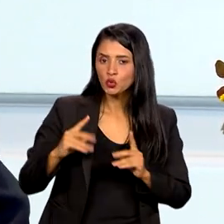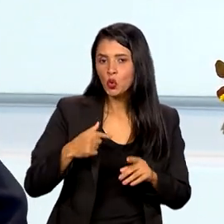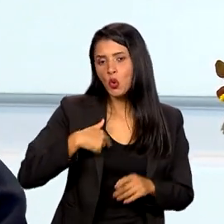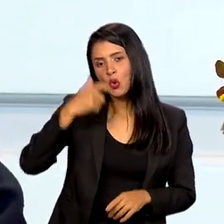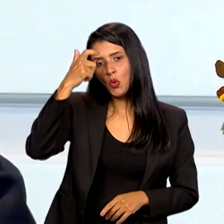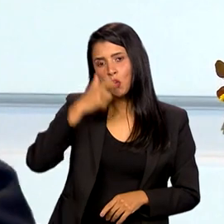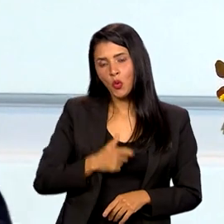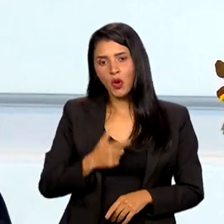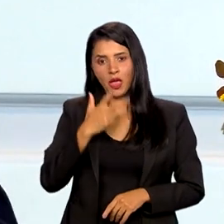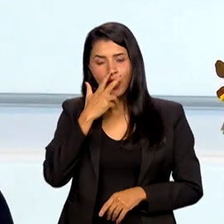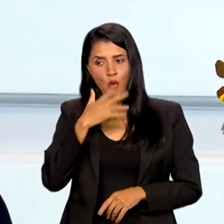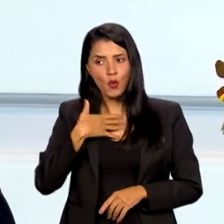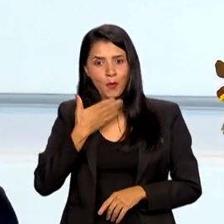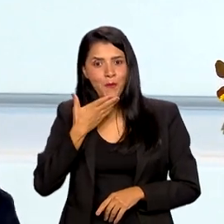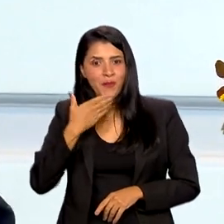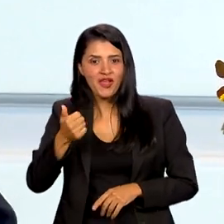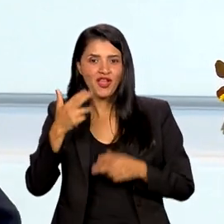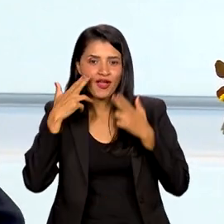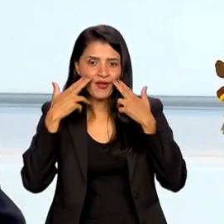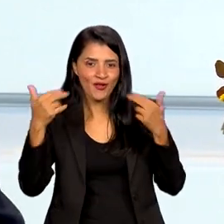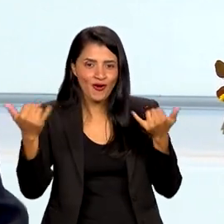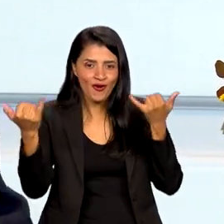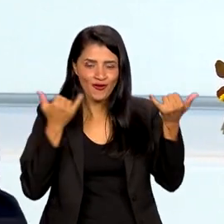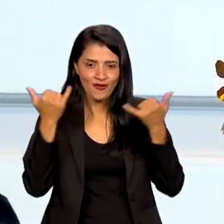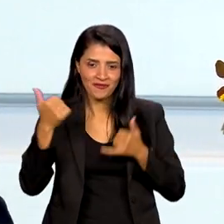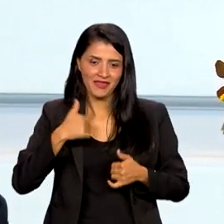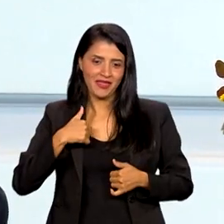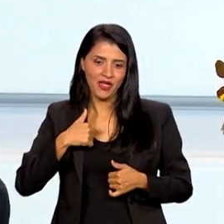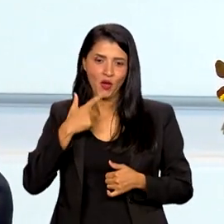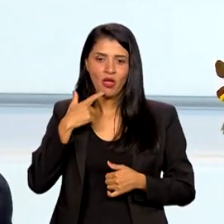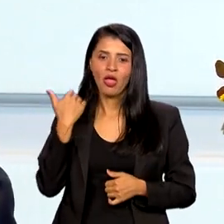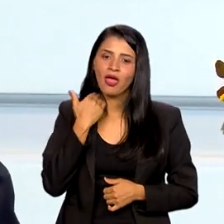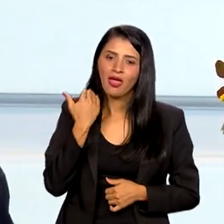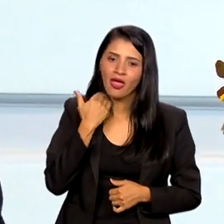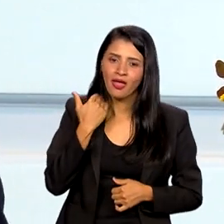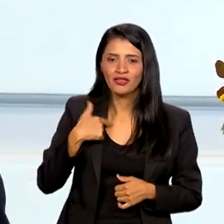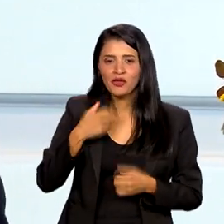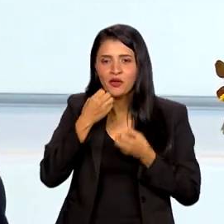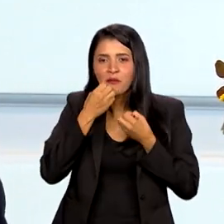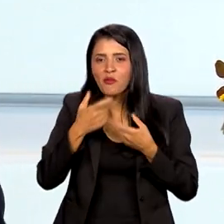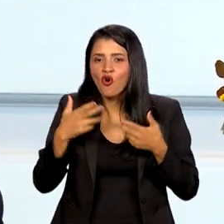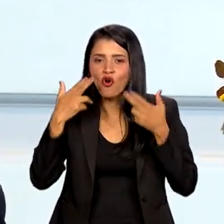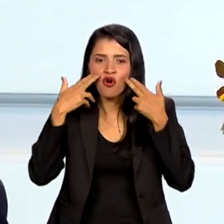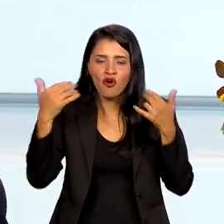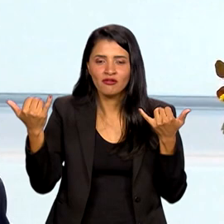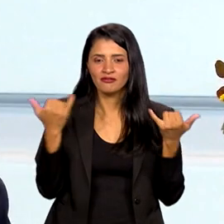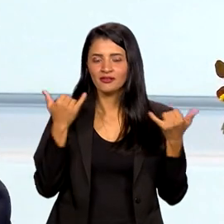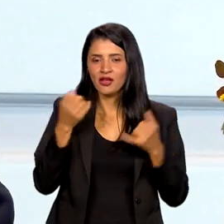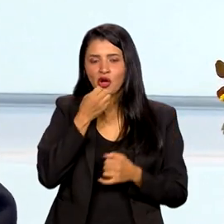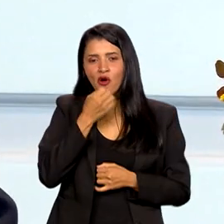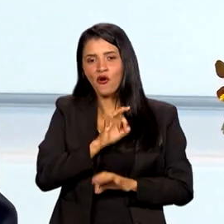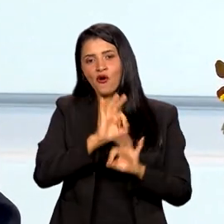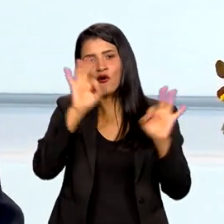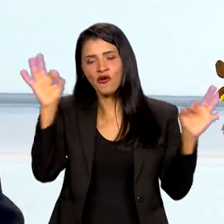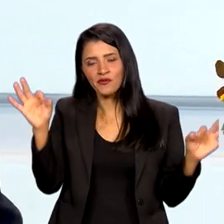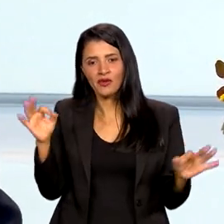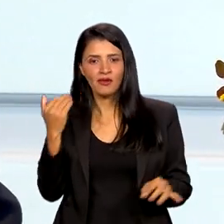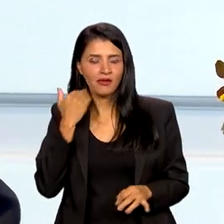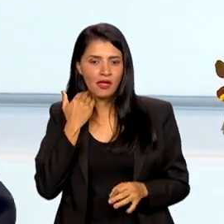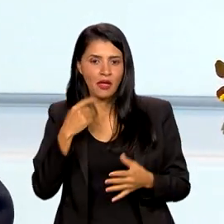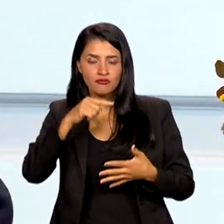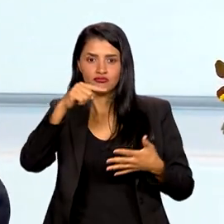seja o portador das melhores notícias, não é? Estou até cansado de tantas boas notícias que a gente tem para dar. Facilita a vida com a gente. Muito, porque,